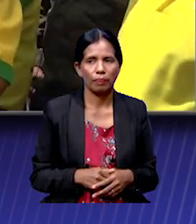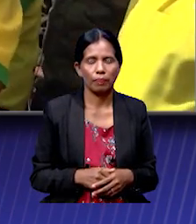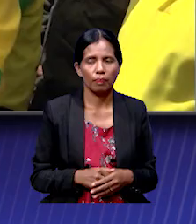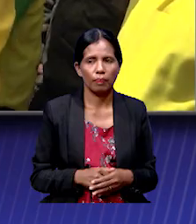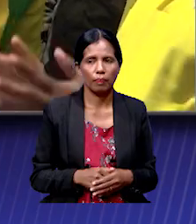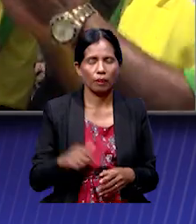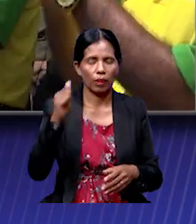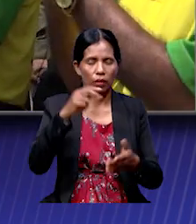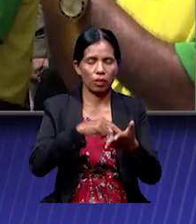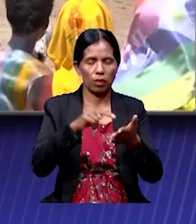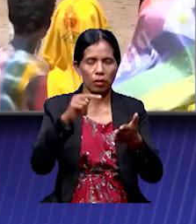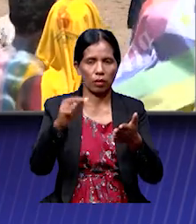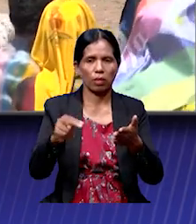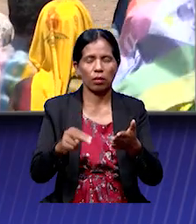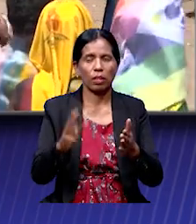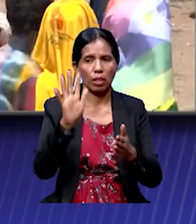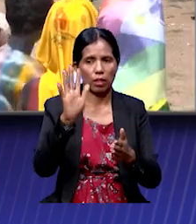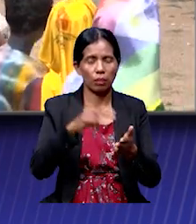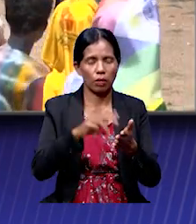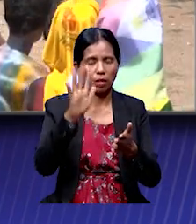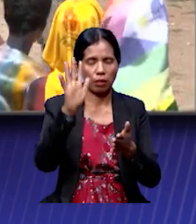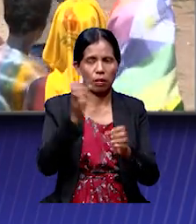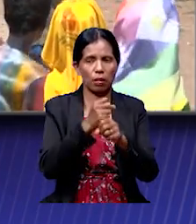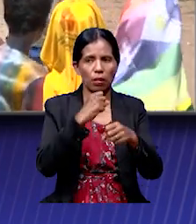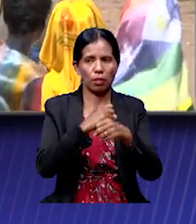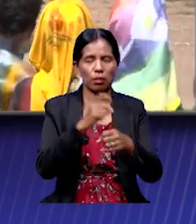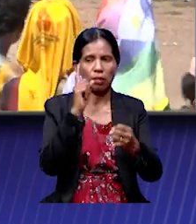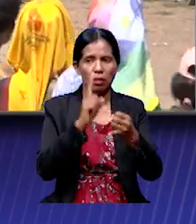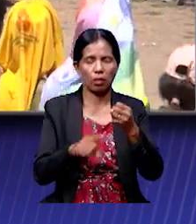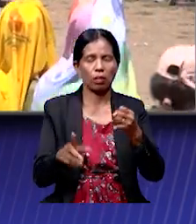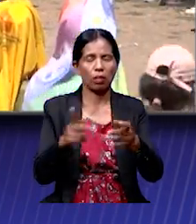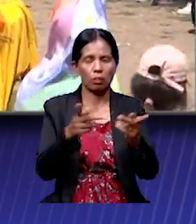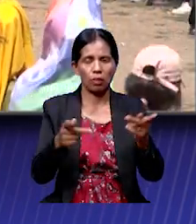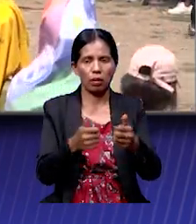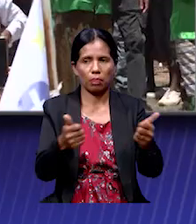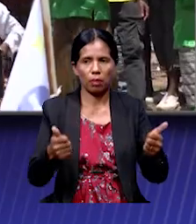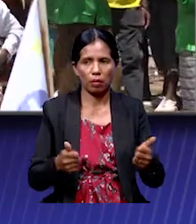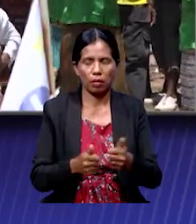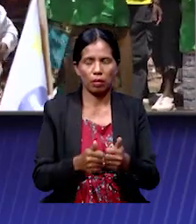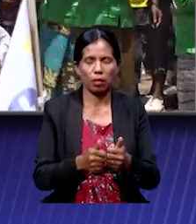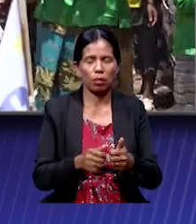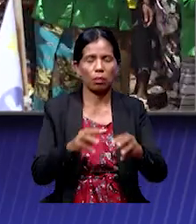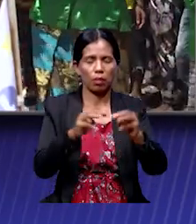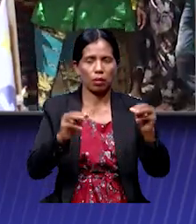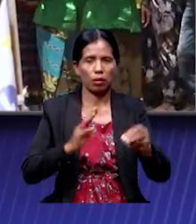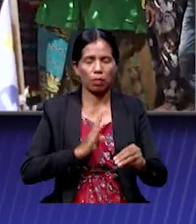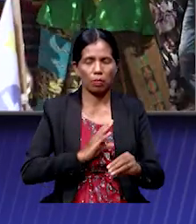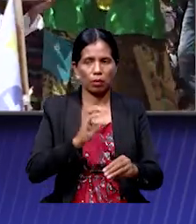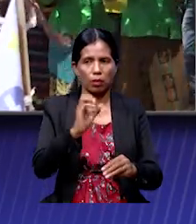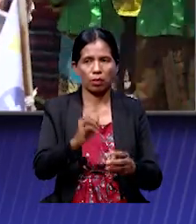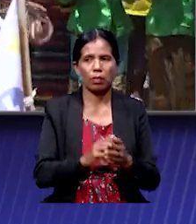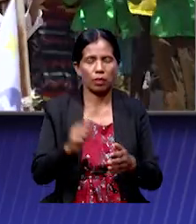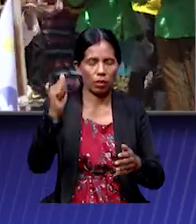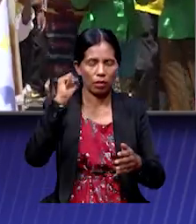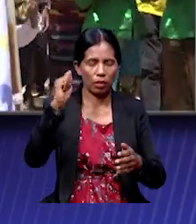Candidato número sorteio Limane halau campanha eleitoral badala ikus ia posto administrativo atabai município Bobonaro. Candidato